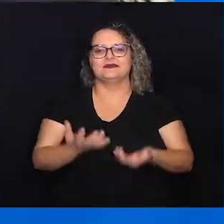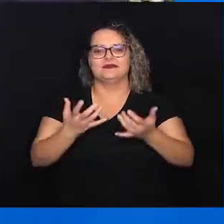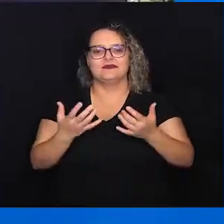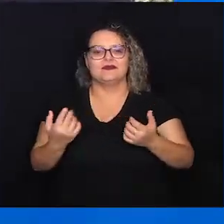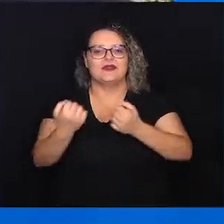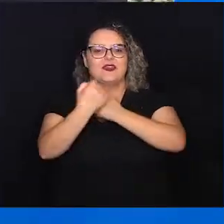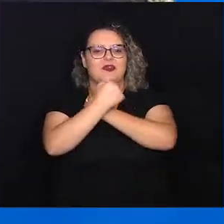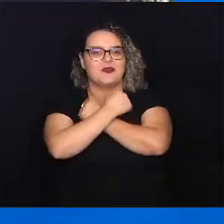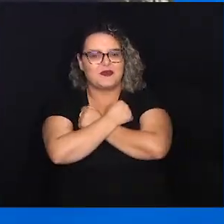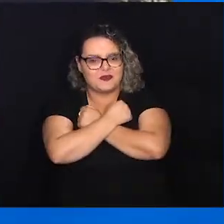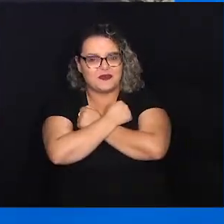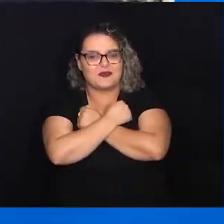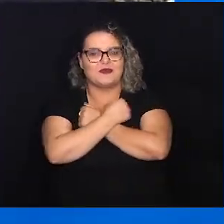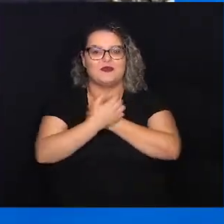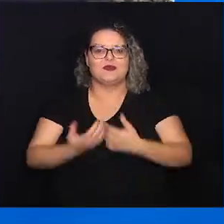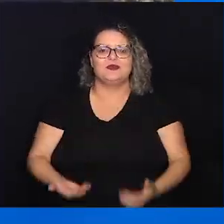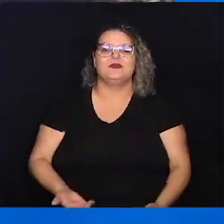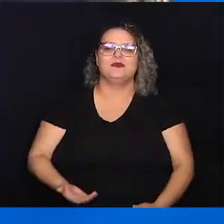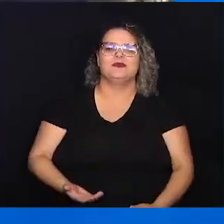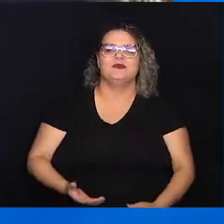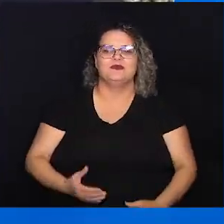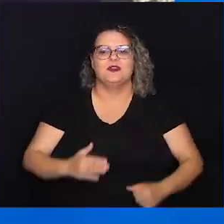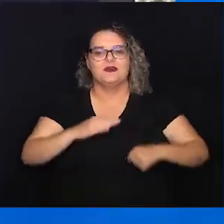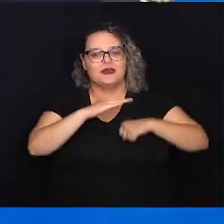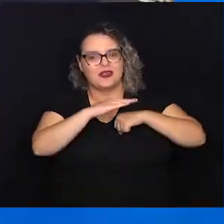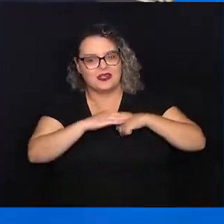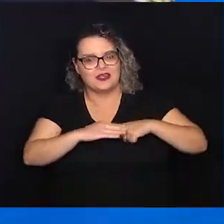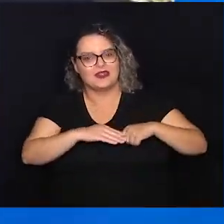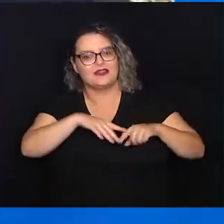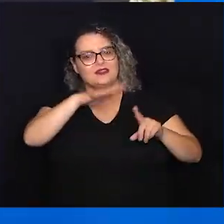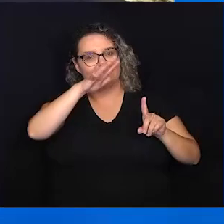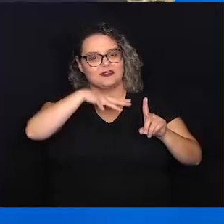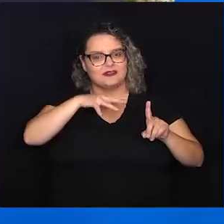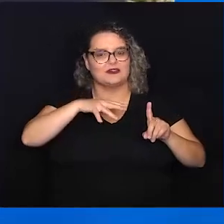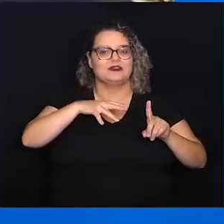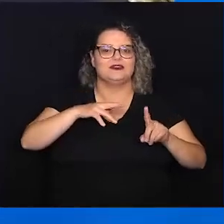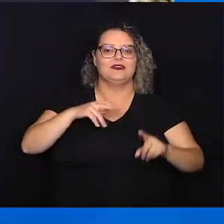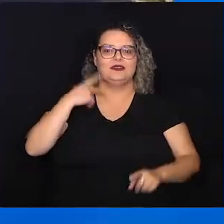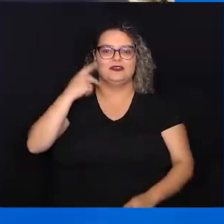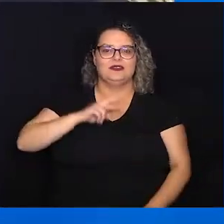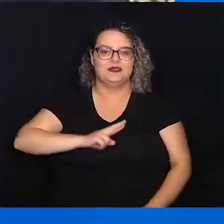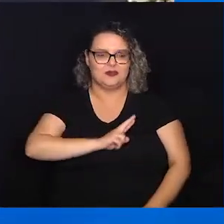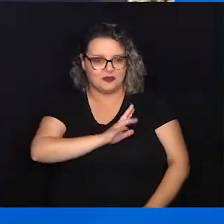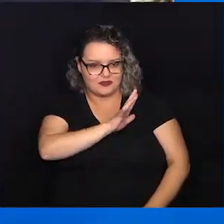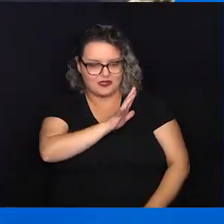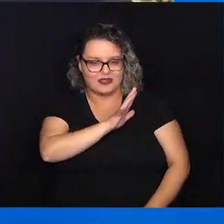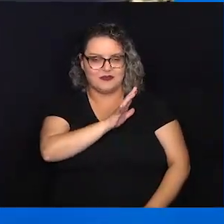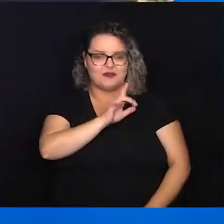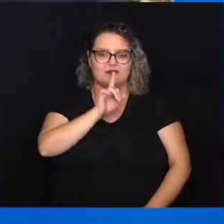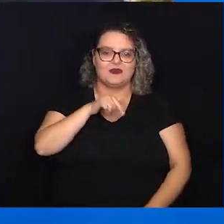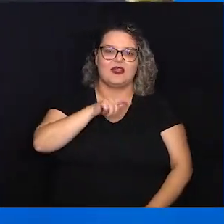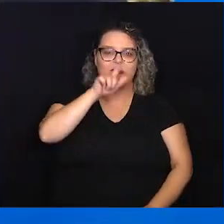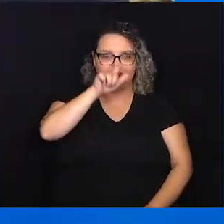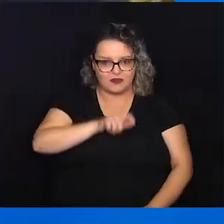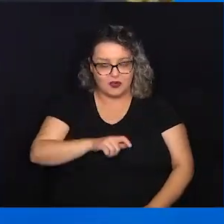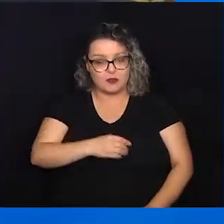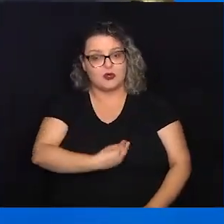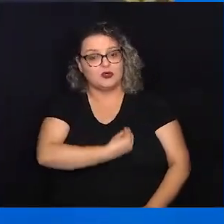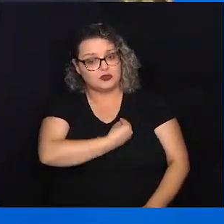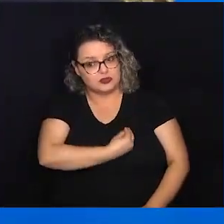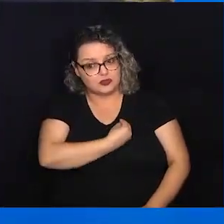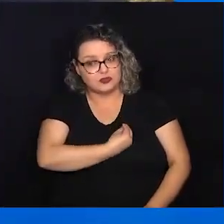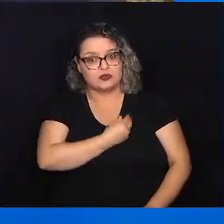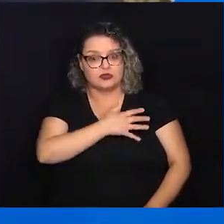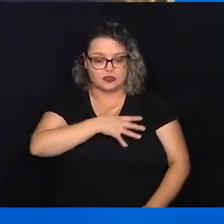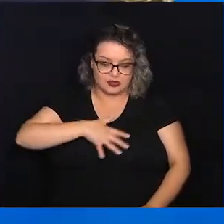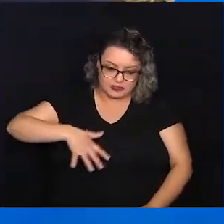Quero deixar aqui o meu abraço, o meu carinho, a minha admiração ao vereador Rubens Gás, né? Que é uma pessoa muito